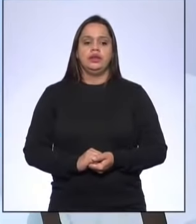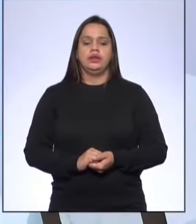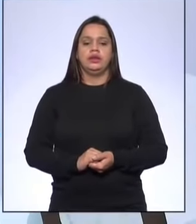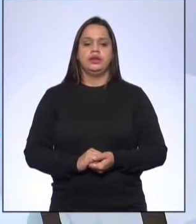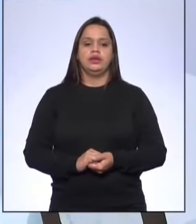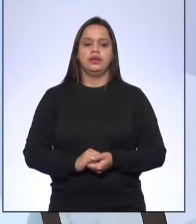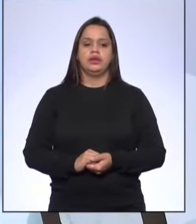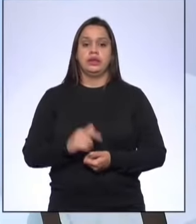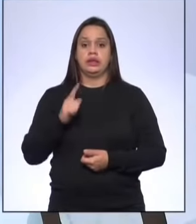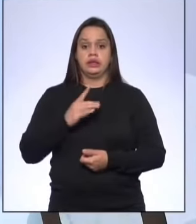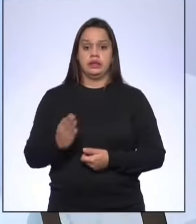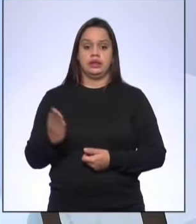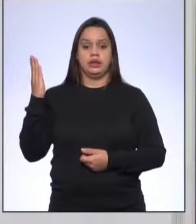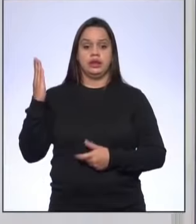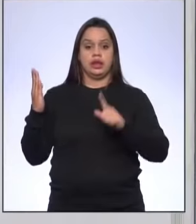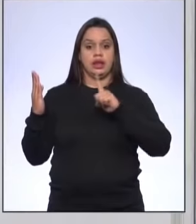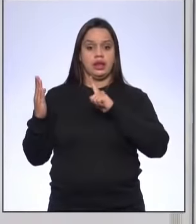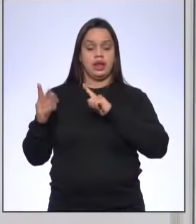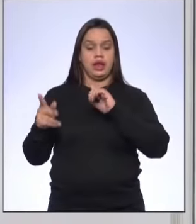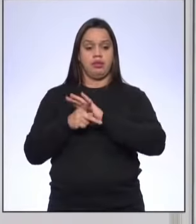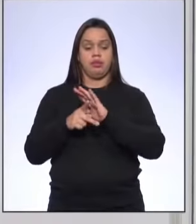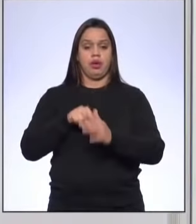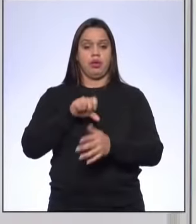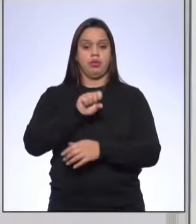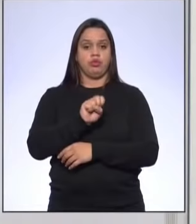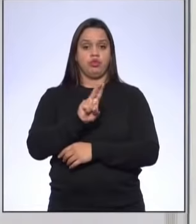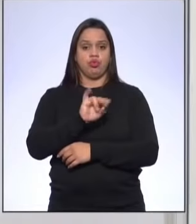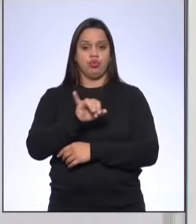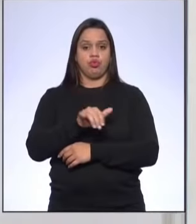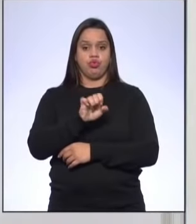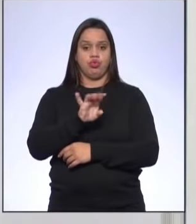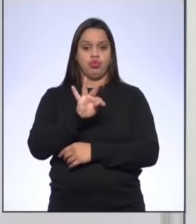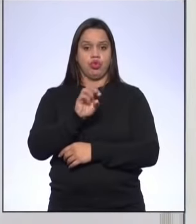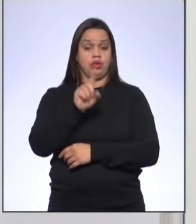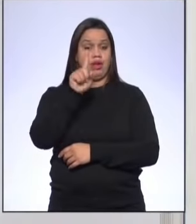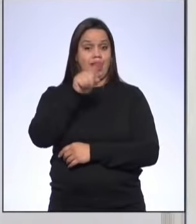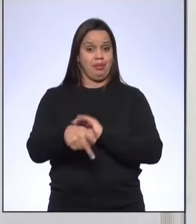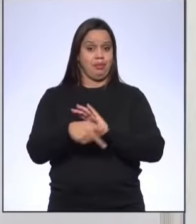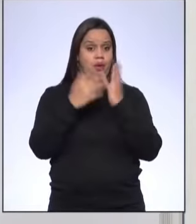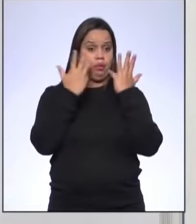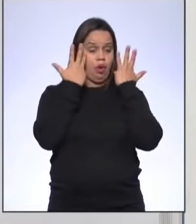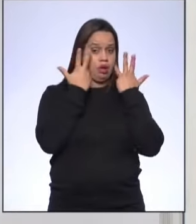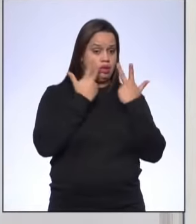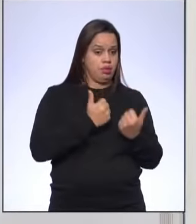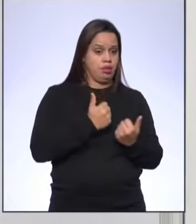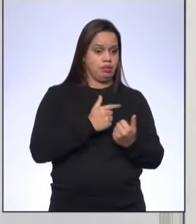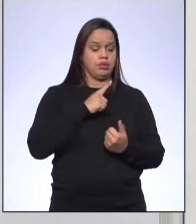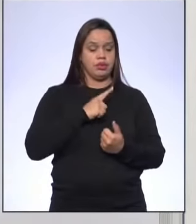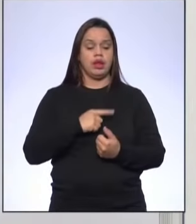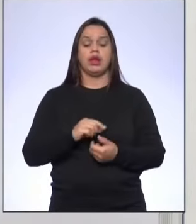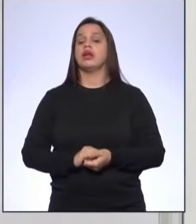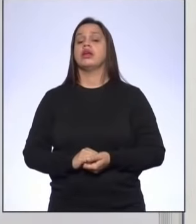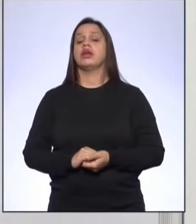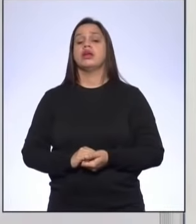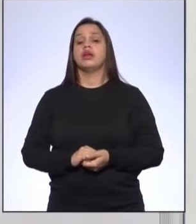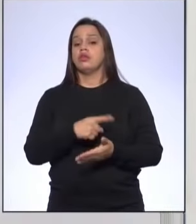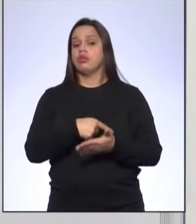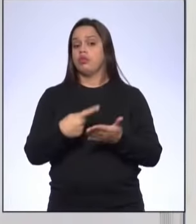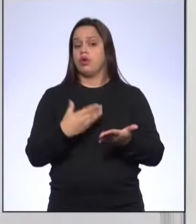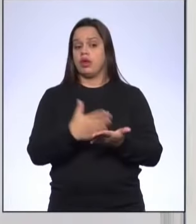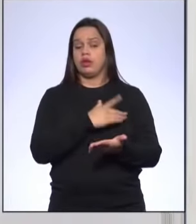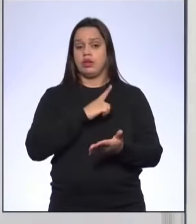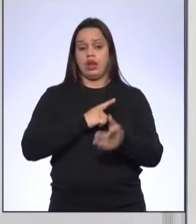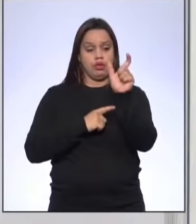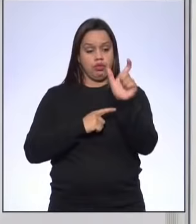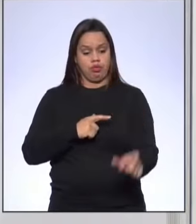tenho um sujeito que é o animal então eu tenho esses dois aqui vocês viram que lá no caderno tem